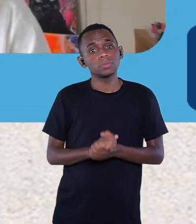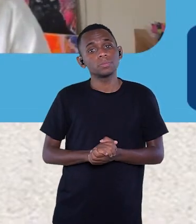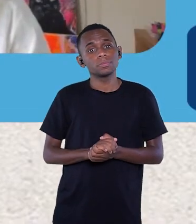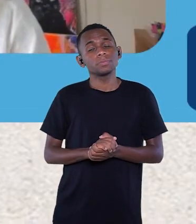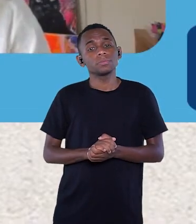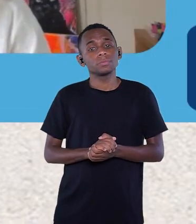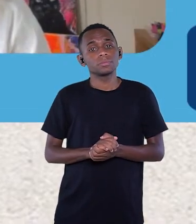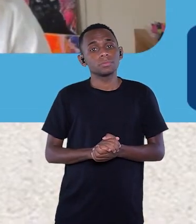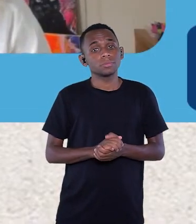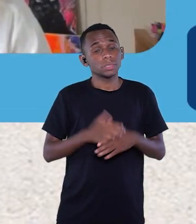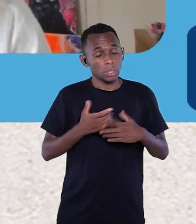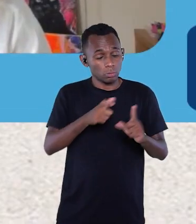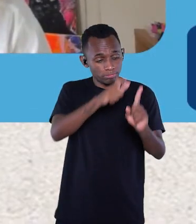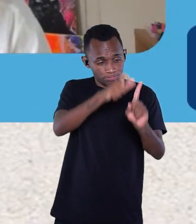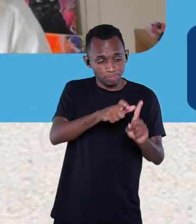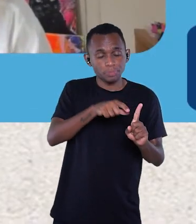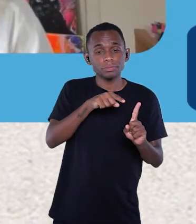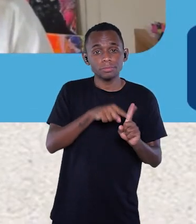A Cassandra Rios,